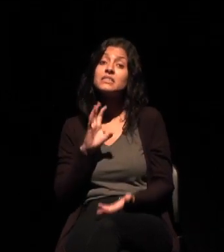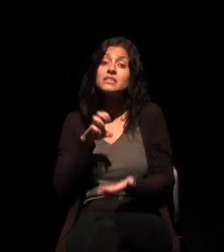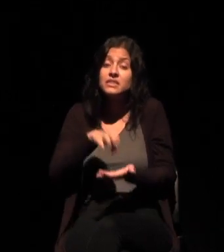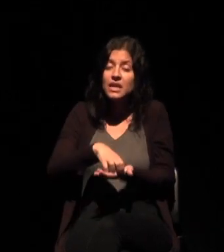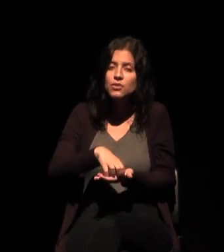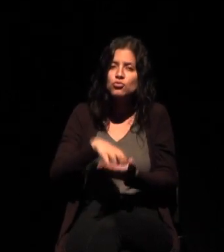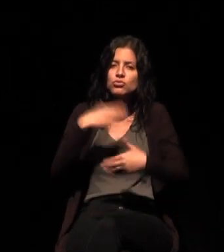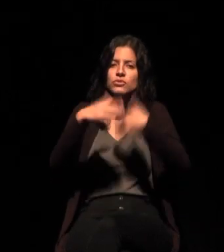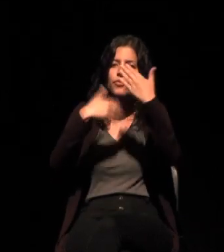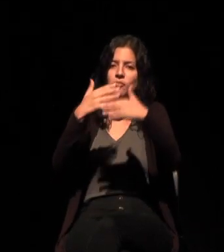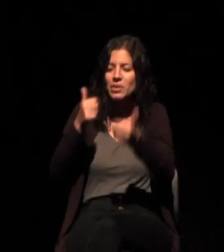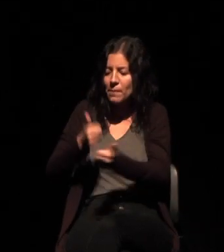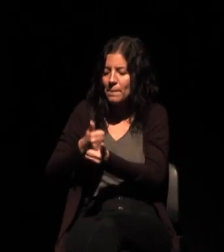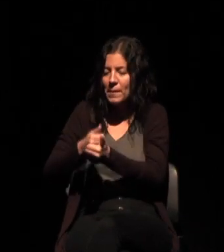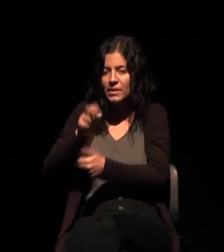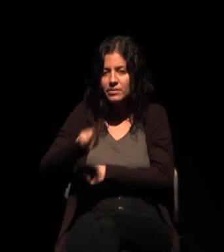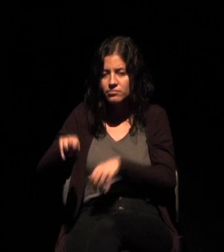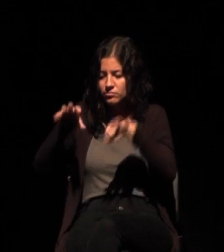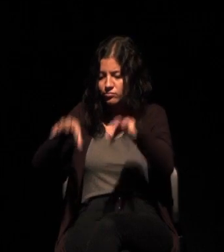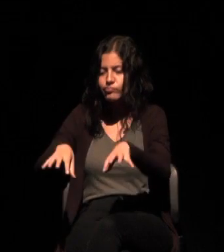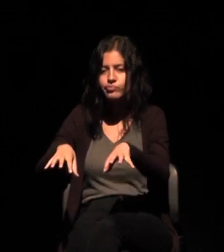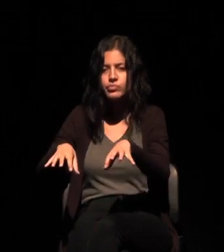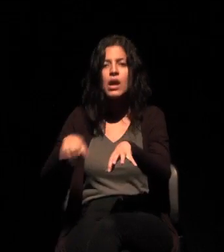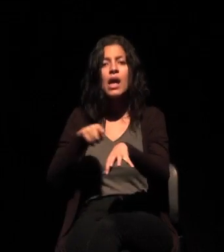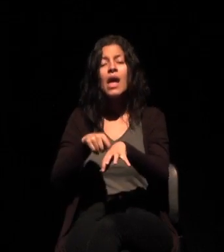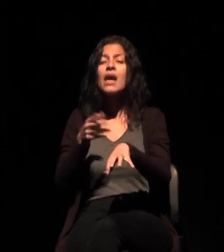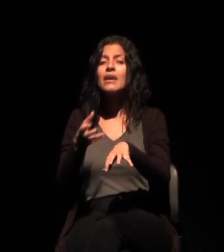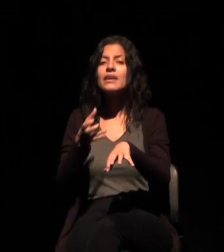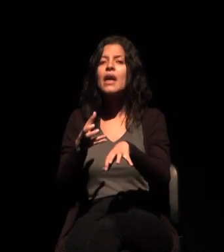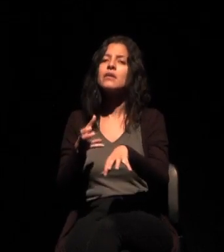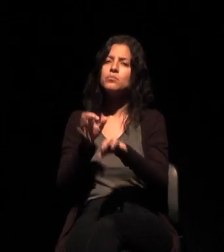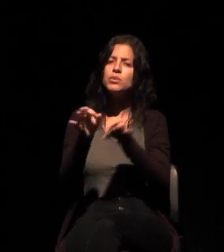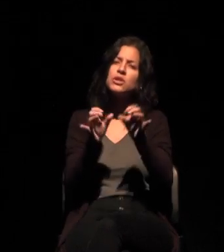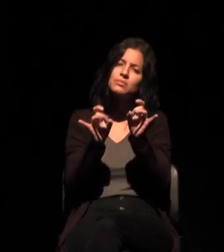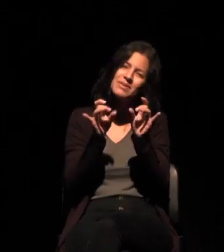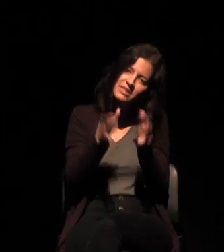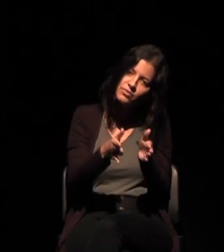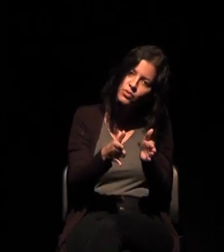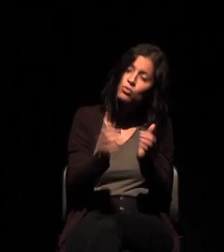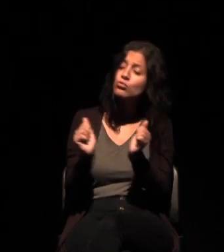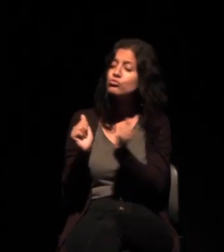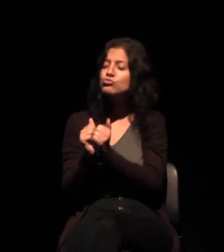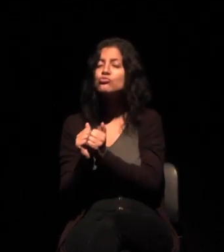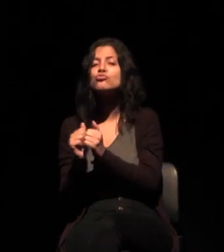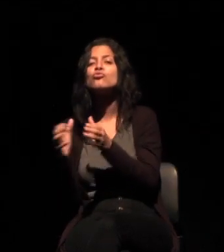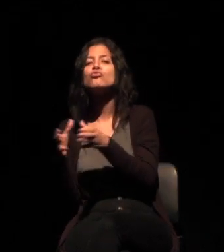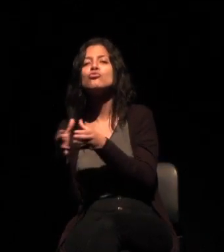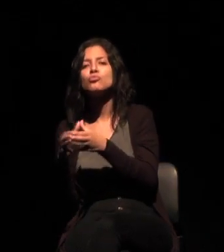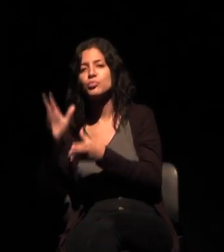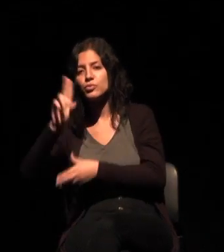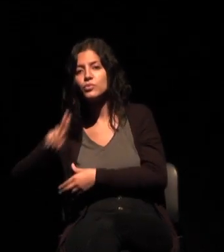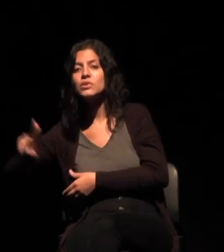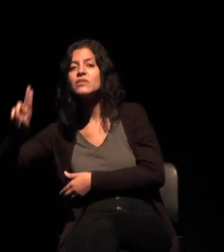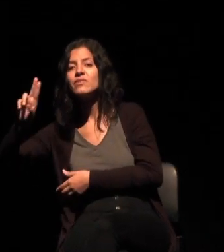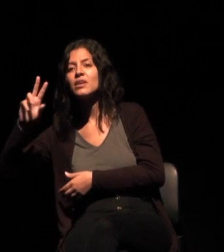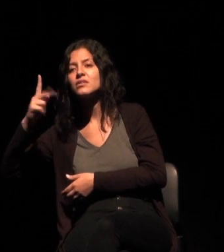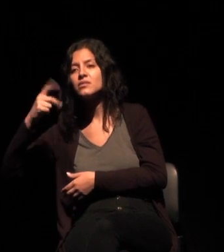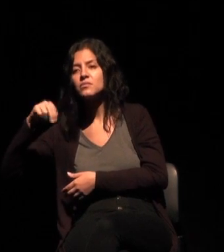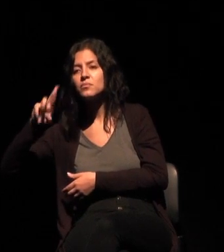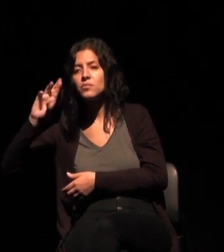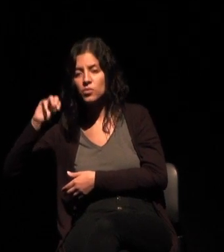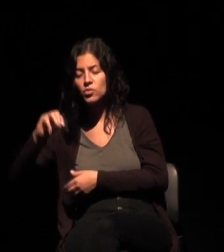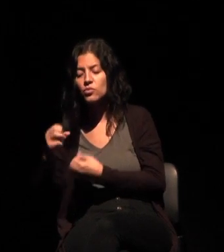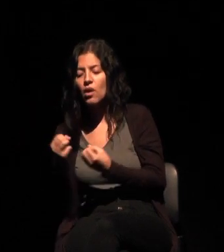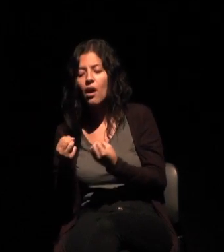específicos mas projetos com os quais os que querem trabalhar com equipas da universidade do porto e nós oferecemos as condições para elas estarem